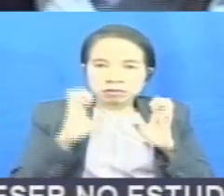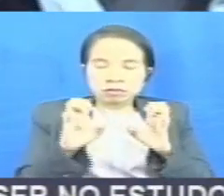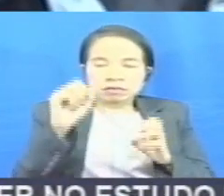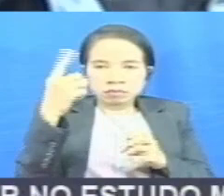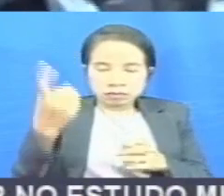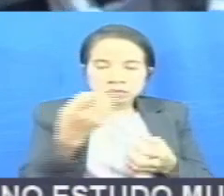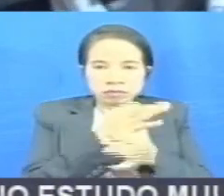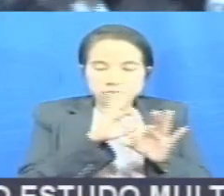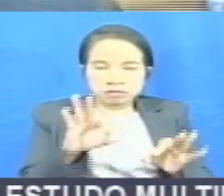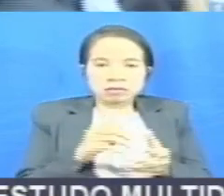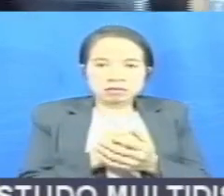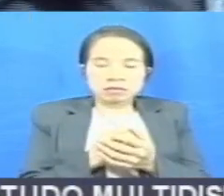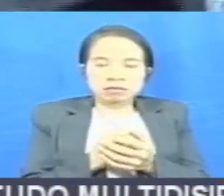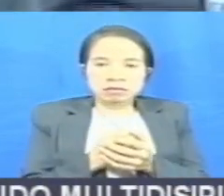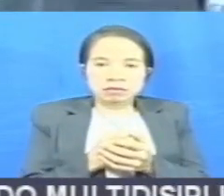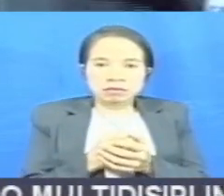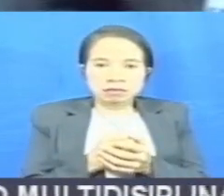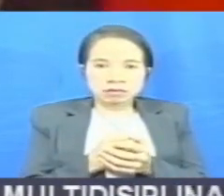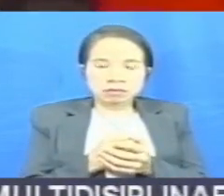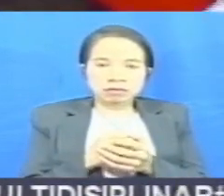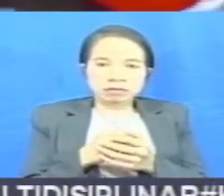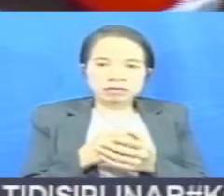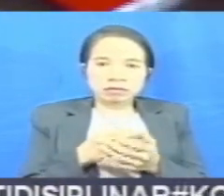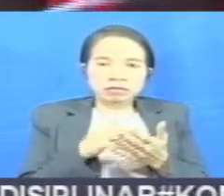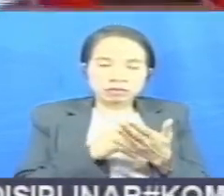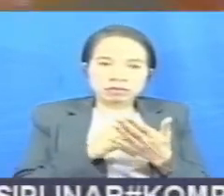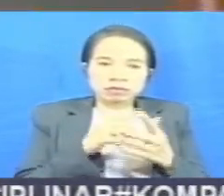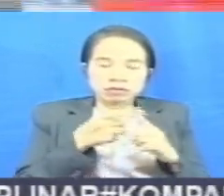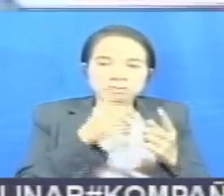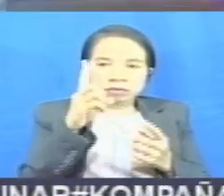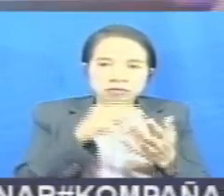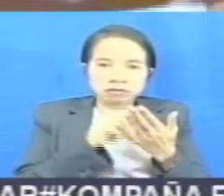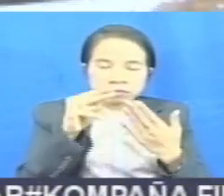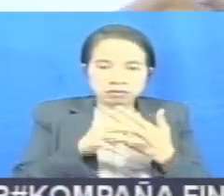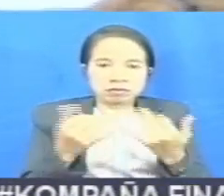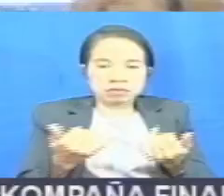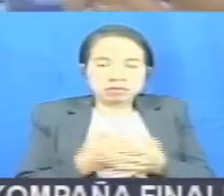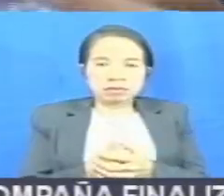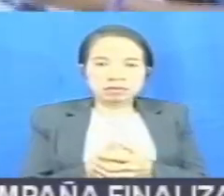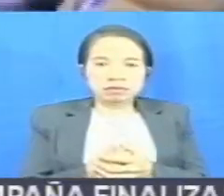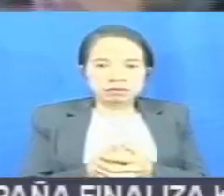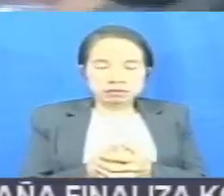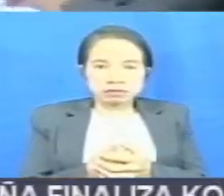se termina e a loron ida fula março tinang nem. Manuel Guzmão, Lucas da Costa, ba RTL.